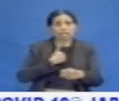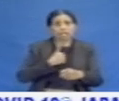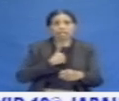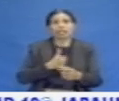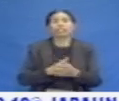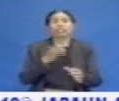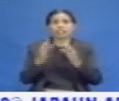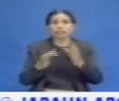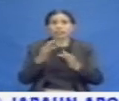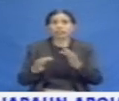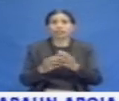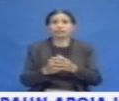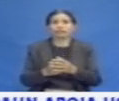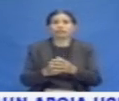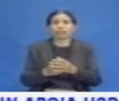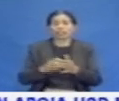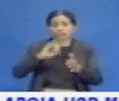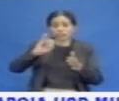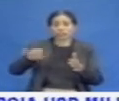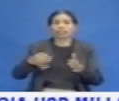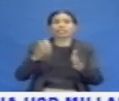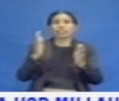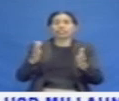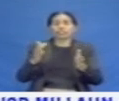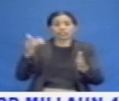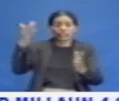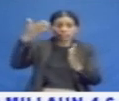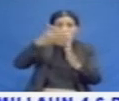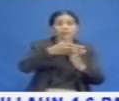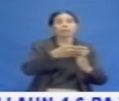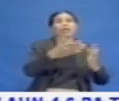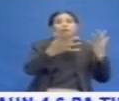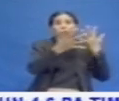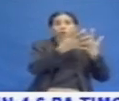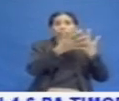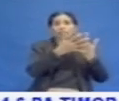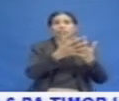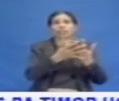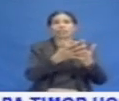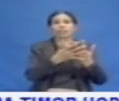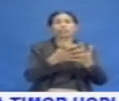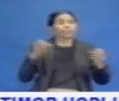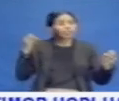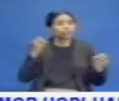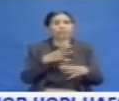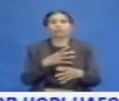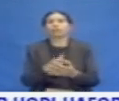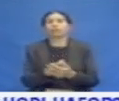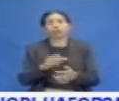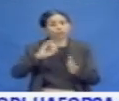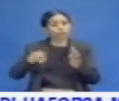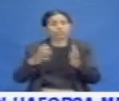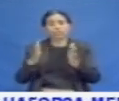quando jornalista ou activista ida tama prisão né jornalista ser selo né tau kona pra atu halo investigação